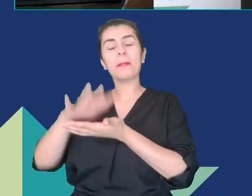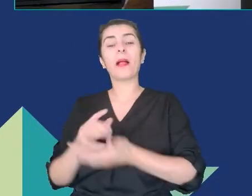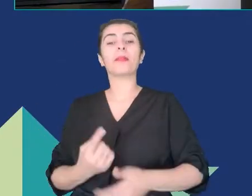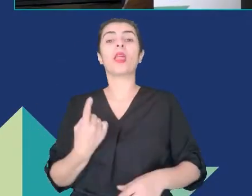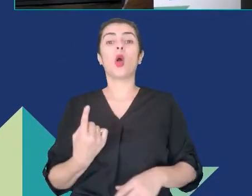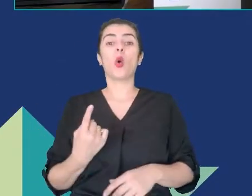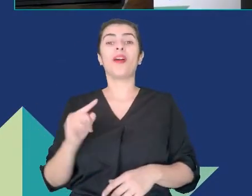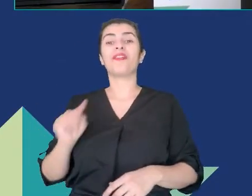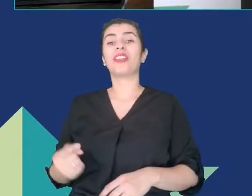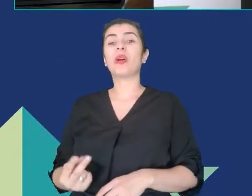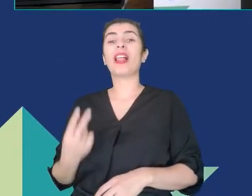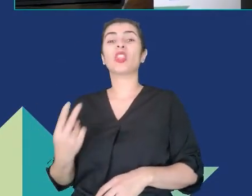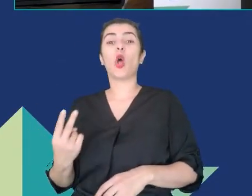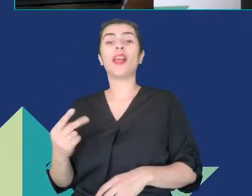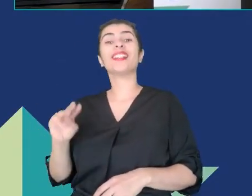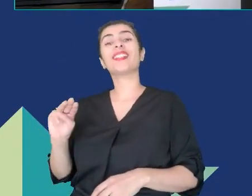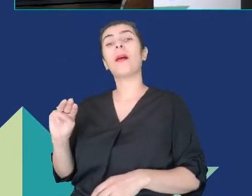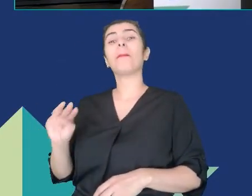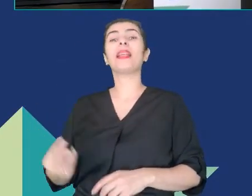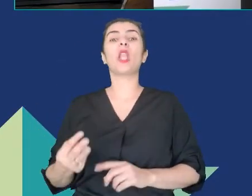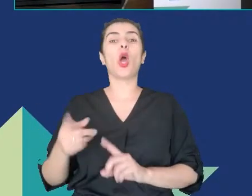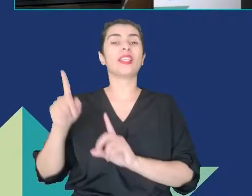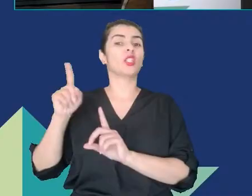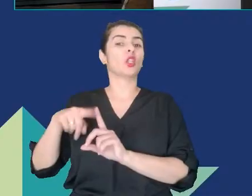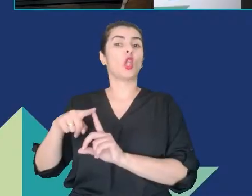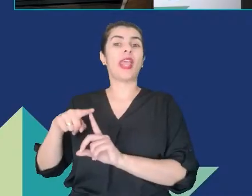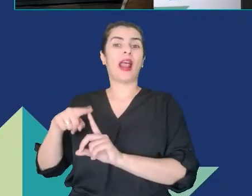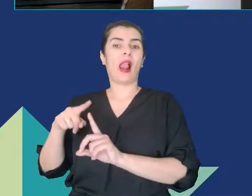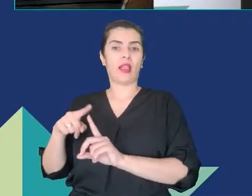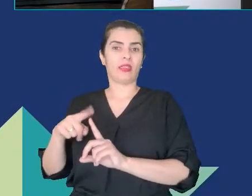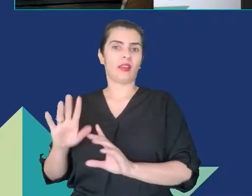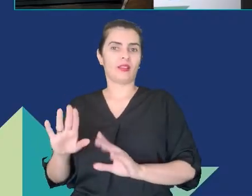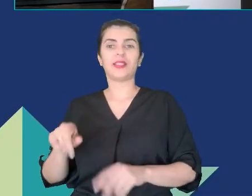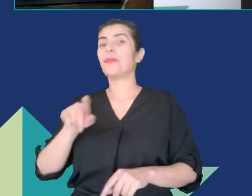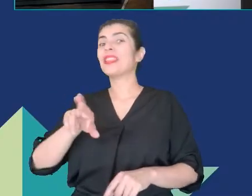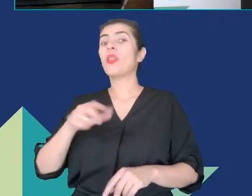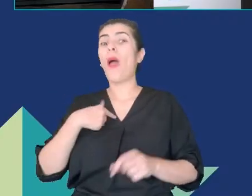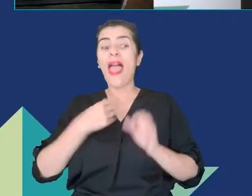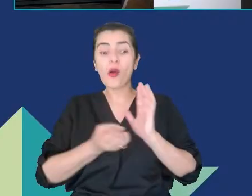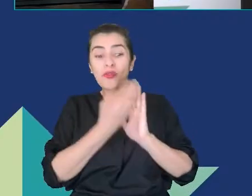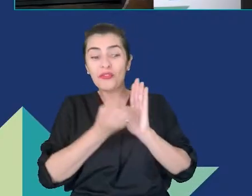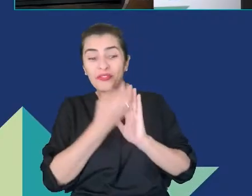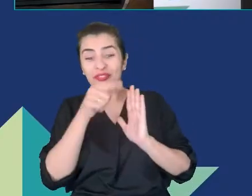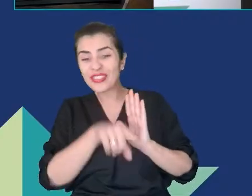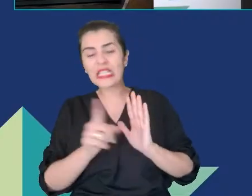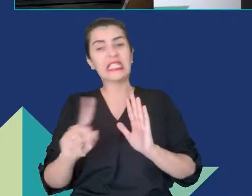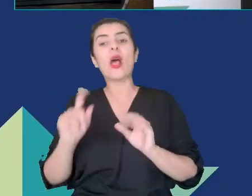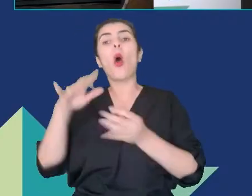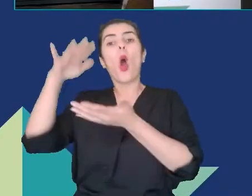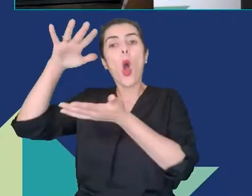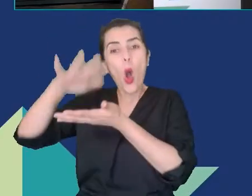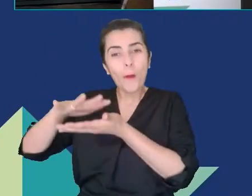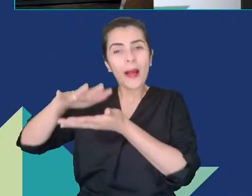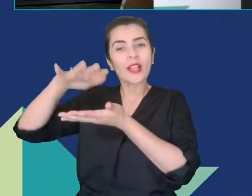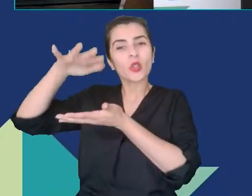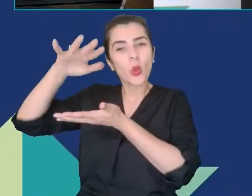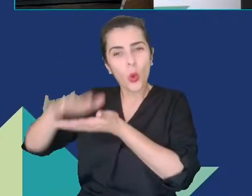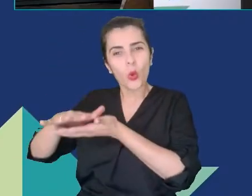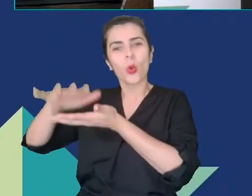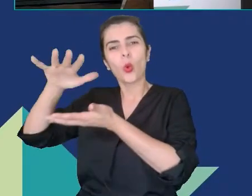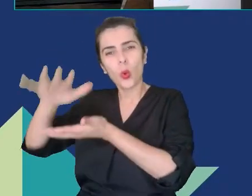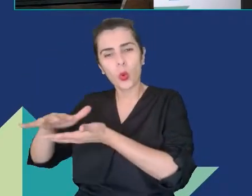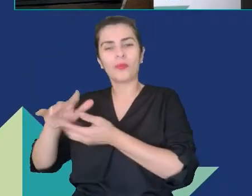toneladas. E a gente tem que lembrar, não é geração aqui, é compactado. Então, a gente gerou, filtrou